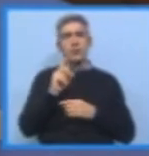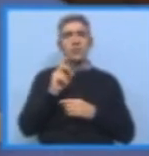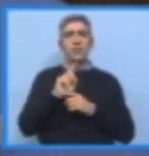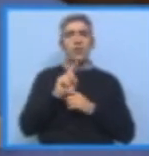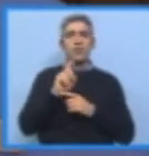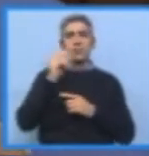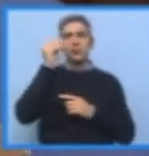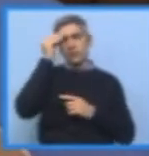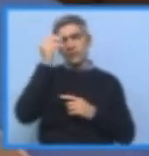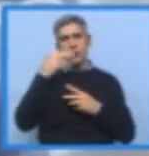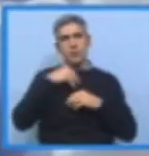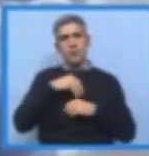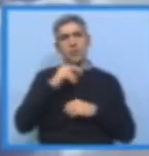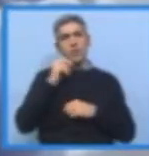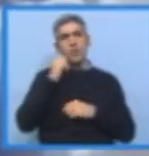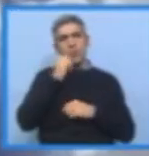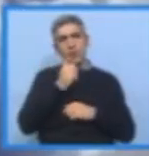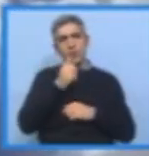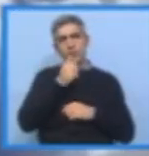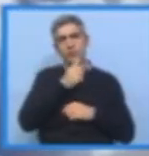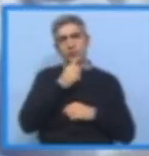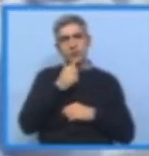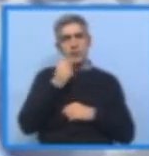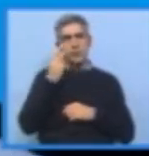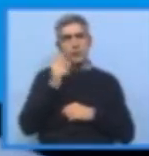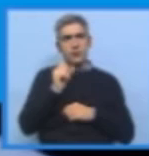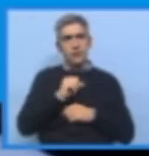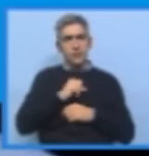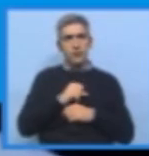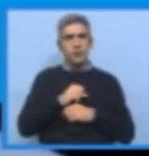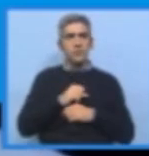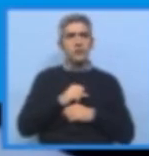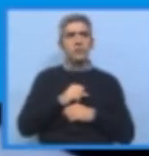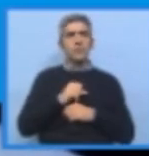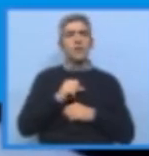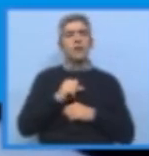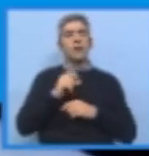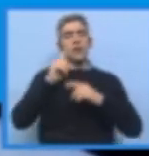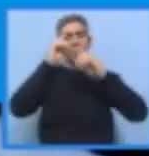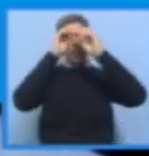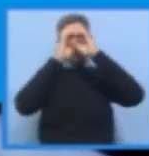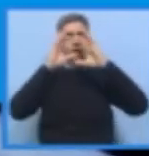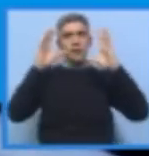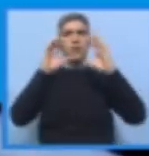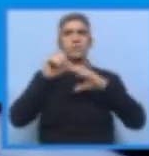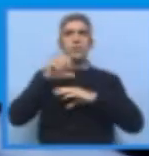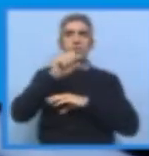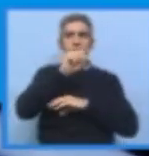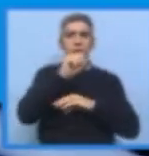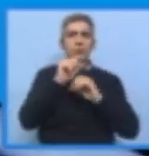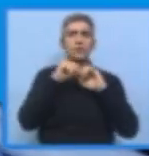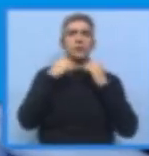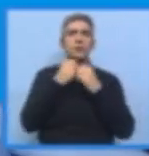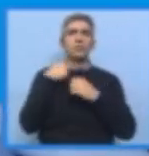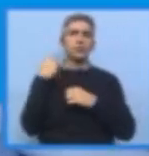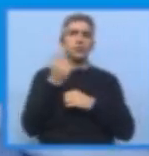ou de saber integrar a dor e o sofrimento na sua vida. A ideia de sucesso, enfim, corre transversalmente em toda a sociedade